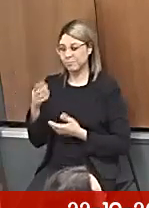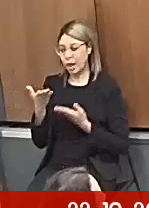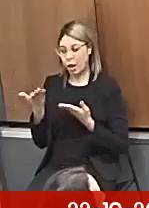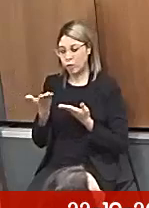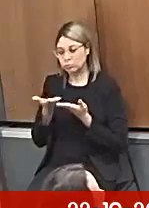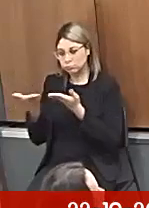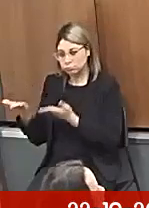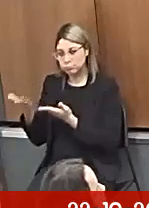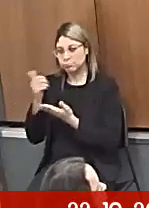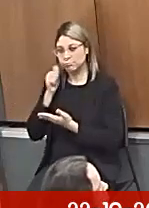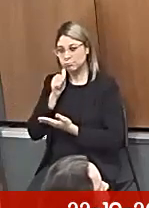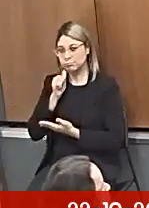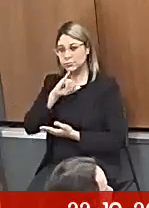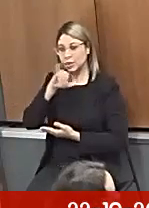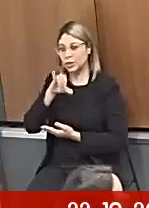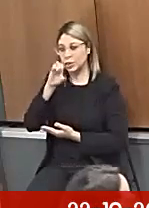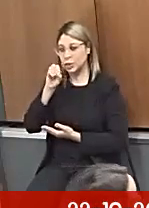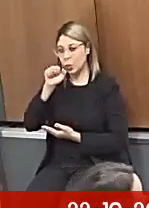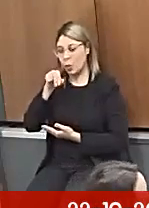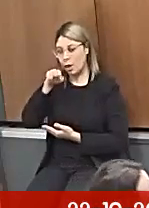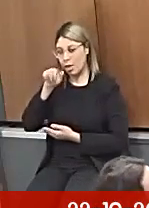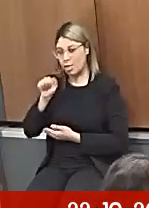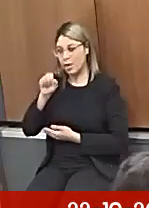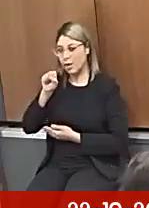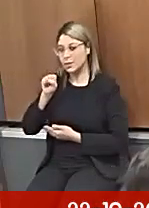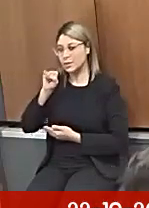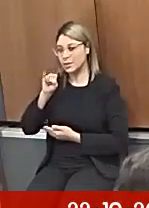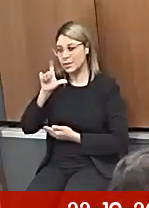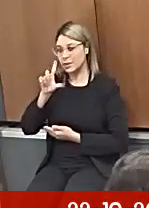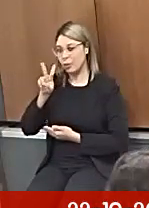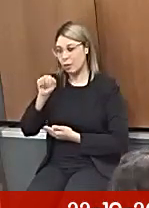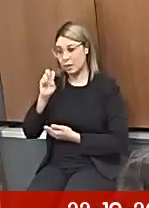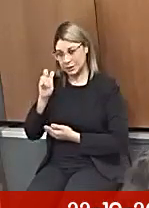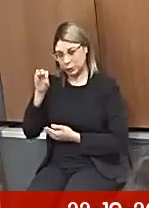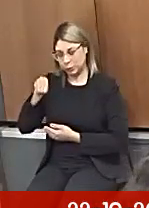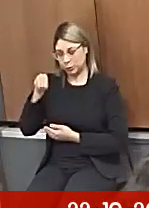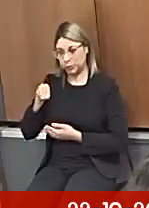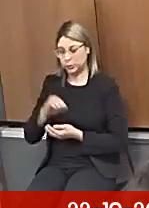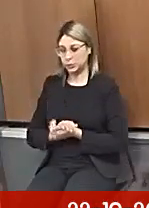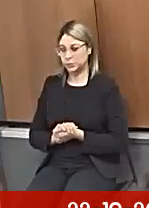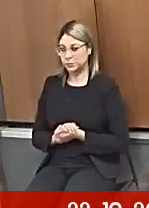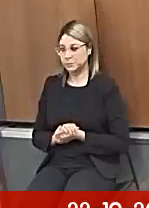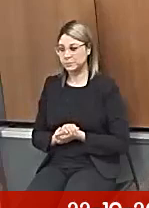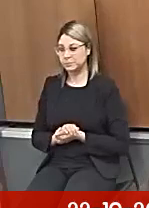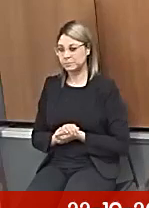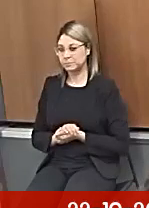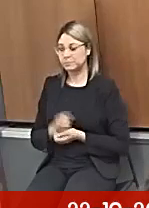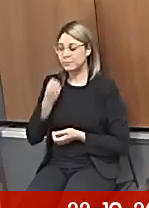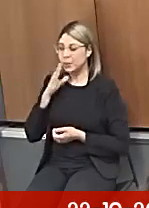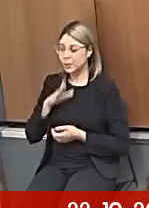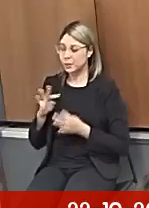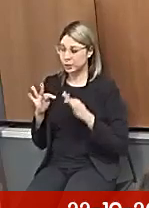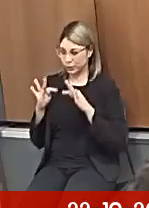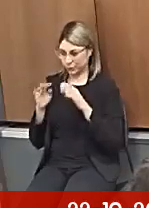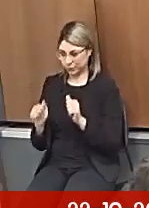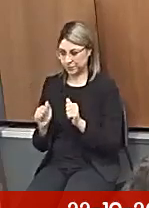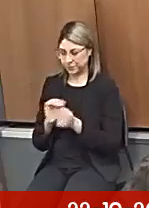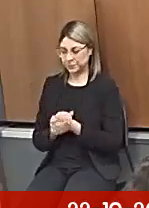para Joana Silva. 5 minutos já. Boa tarde a